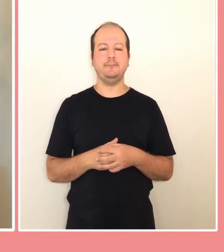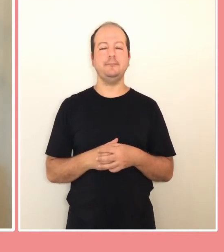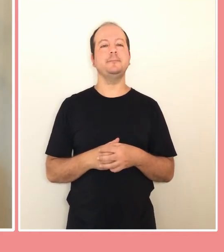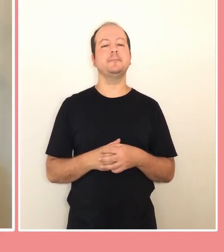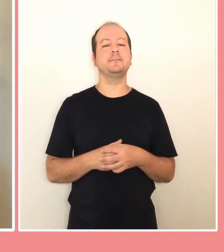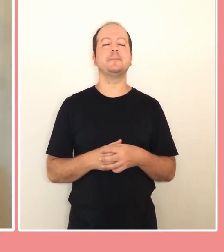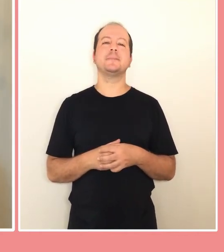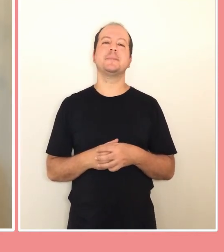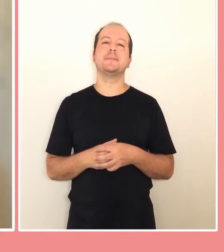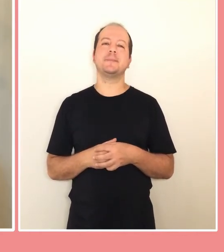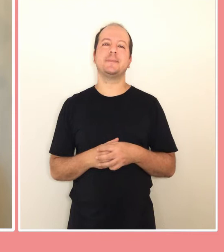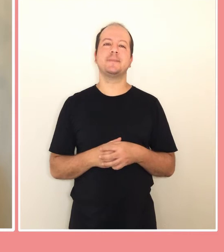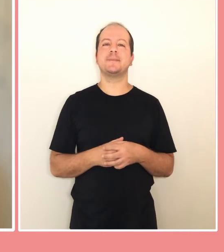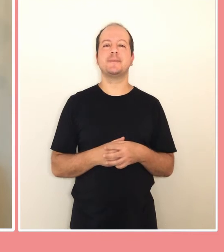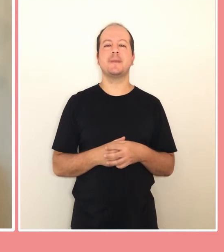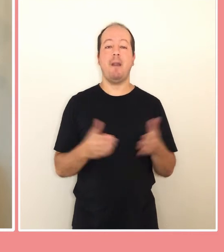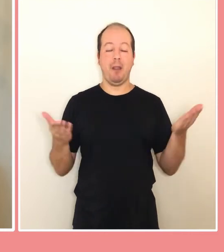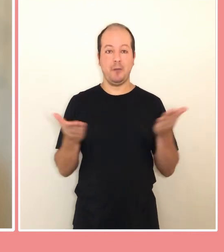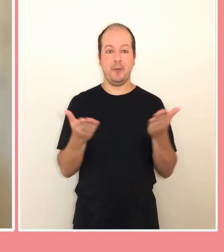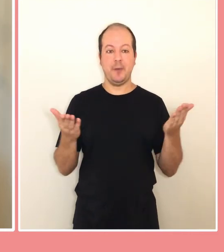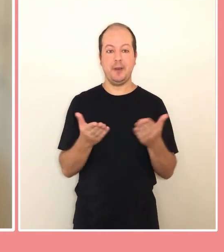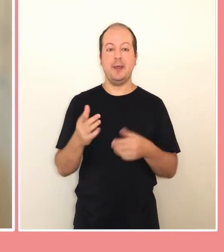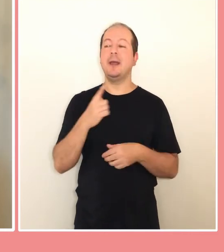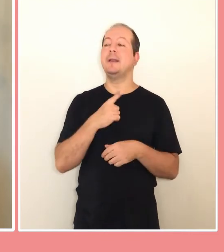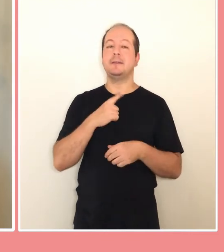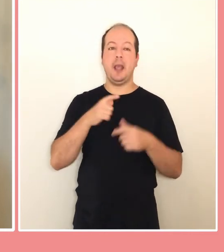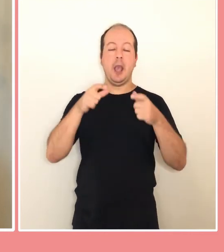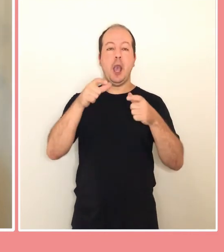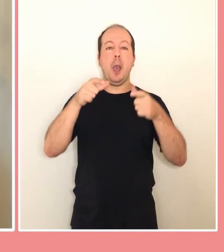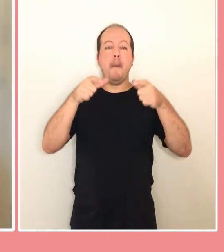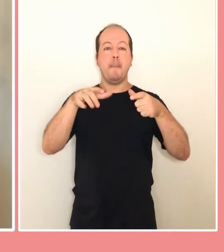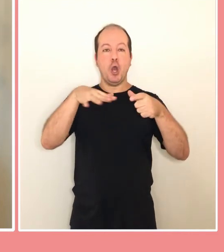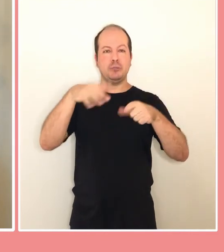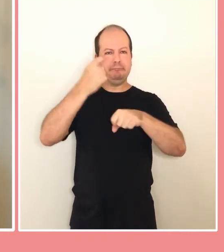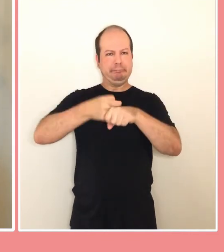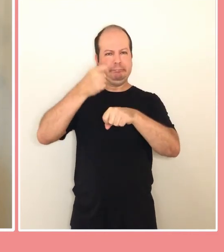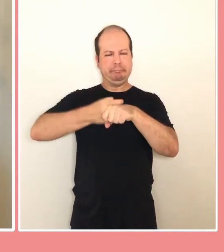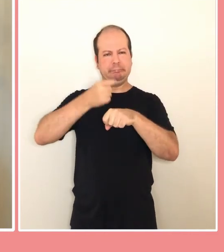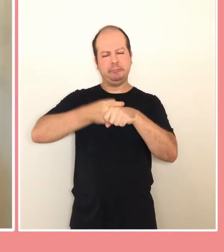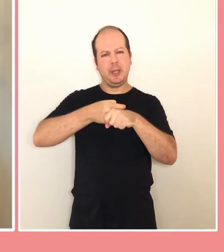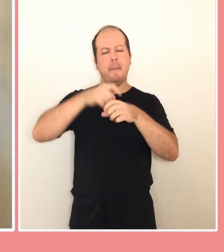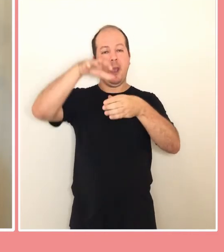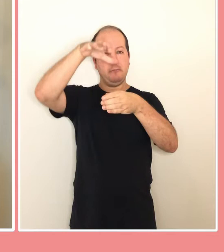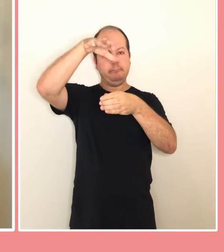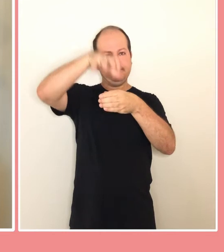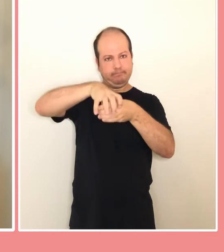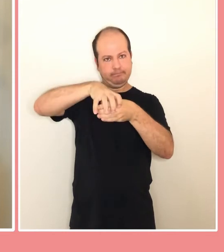Aqui, com este aqui, com um pote mais rígido, mas é mesmo assim a tampa de